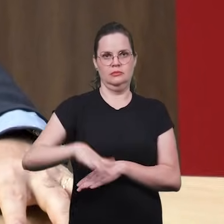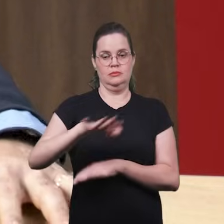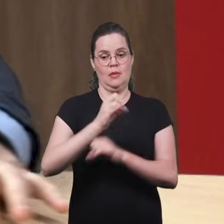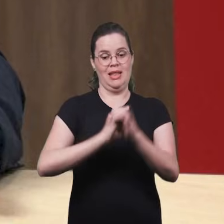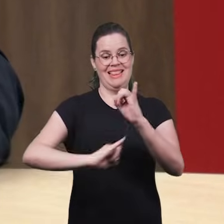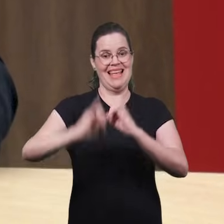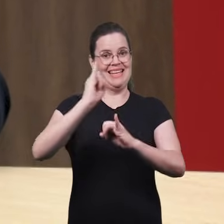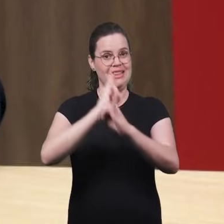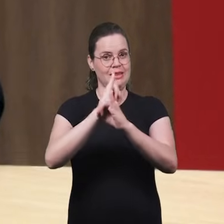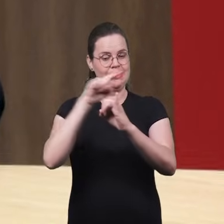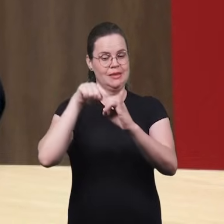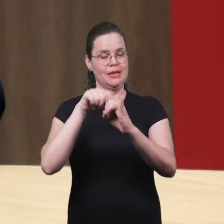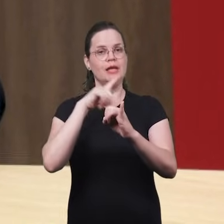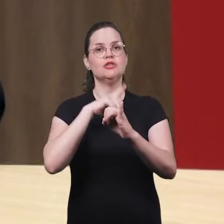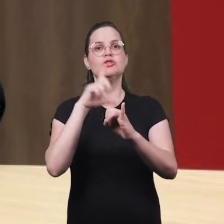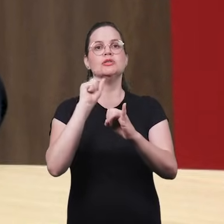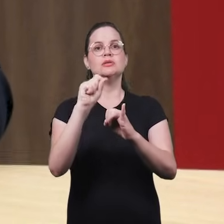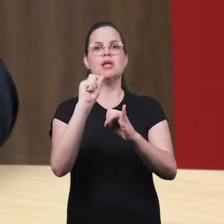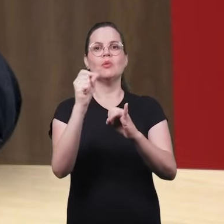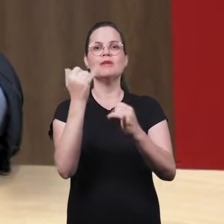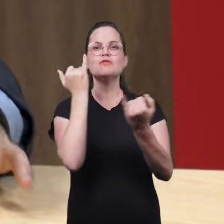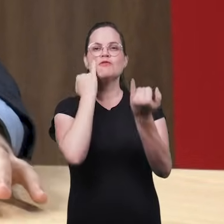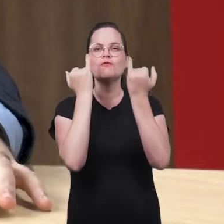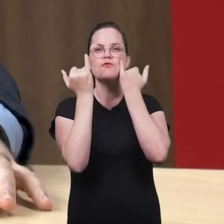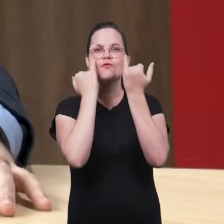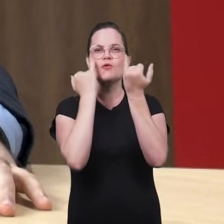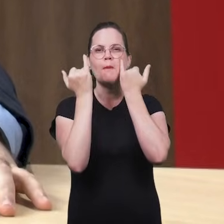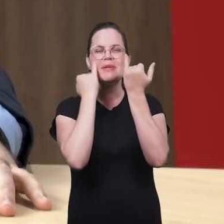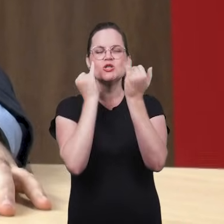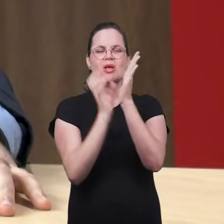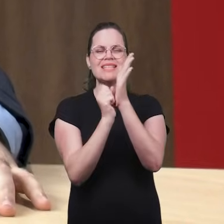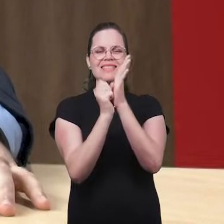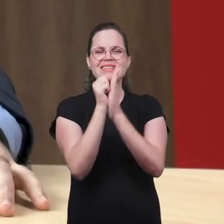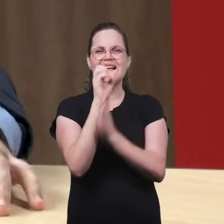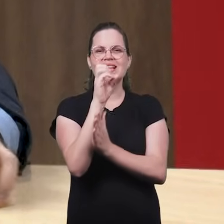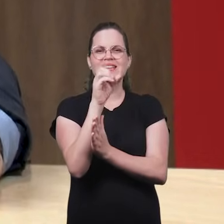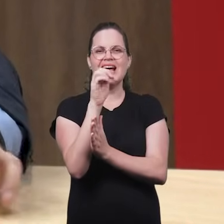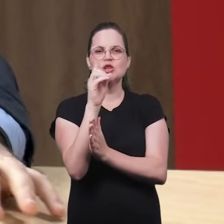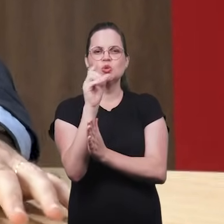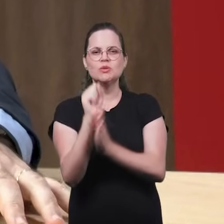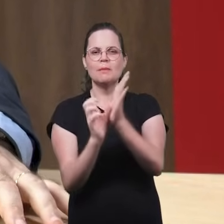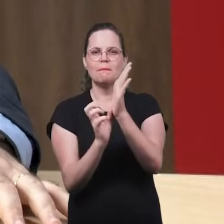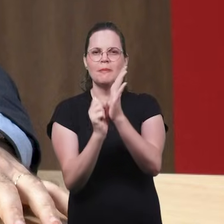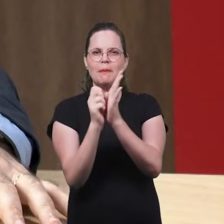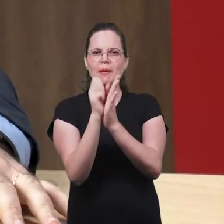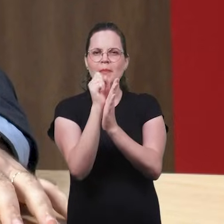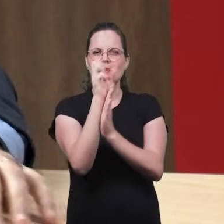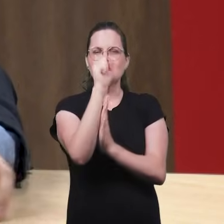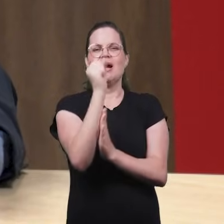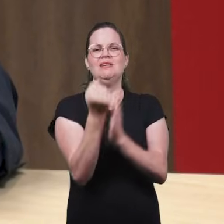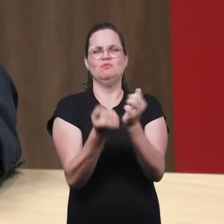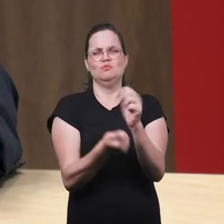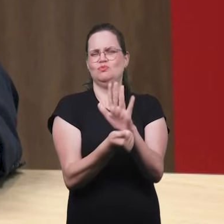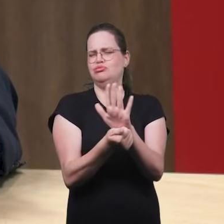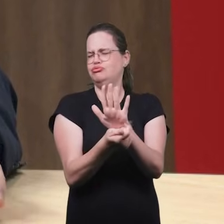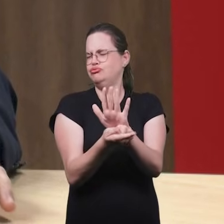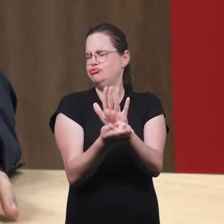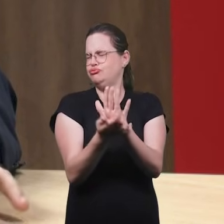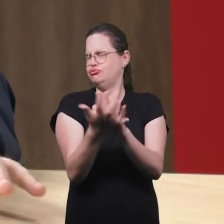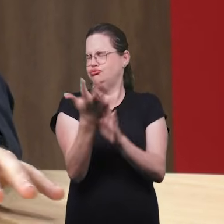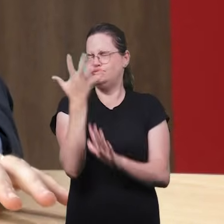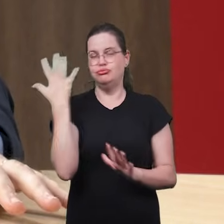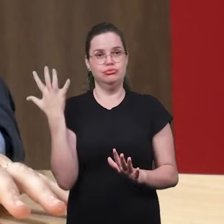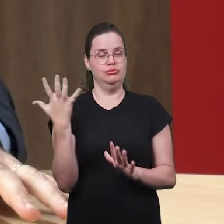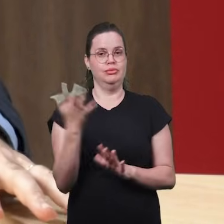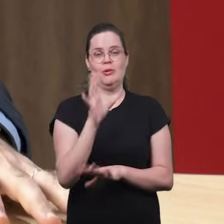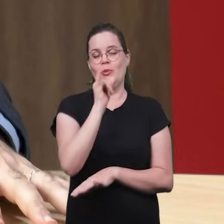internet, uma quantidade absurda de dados, de informações. Então, por exemplo,